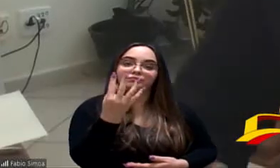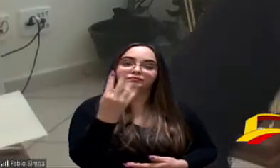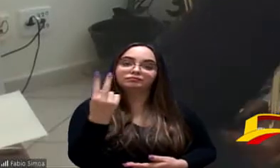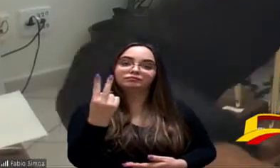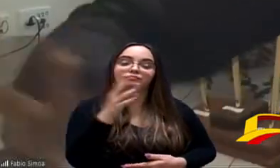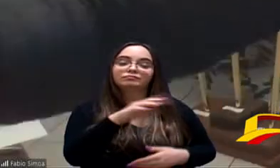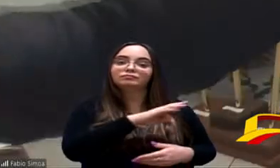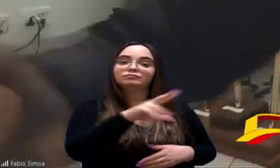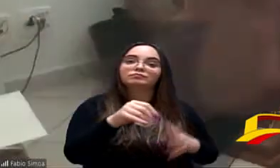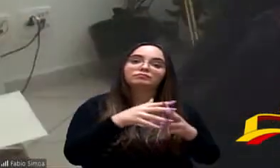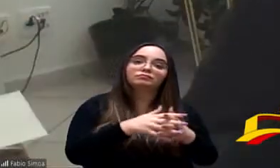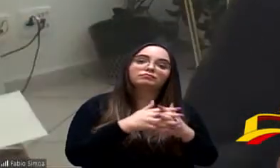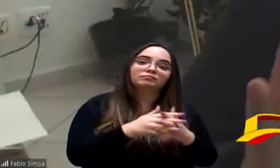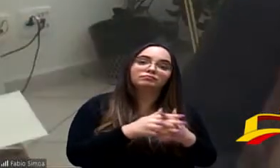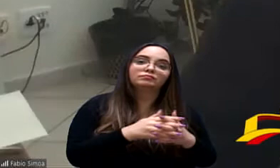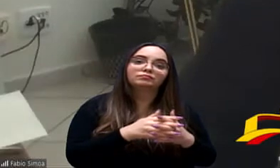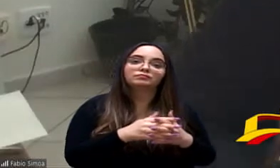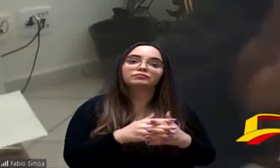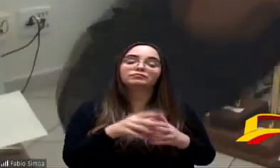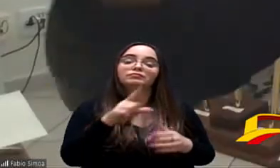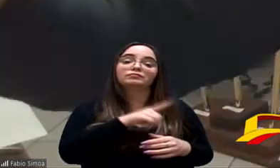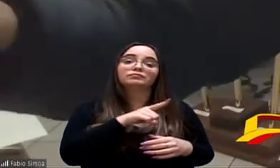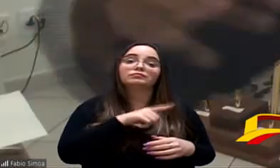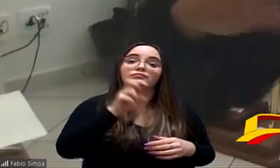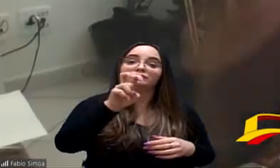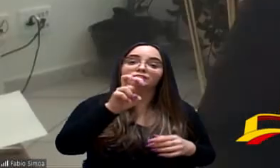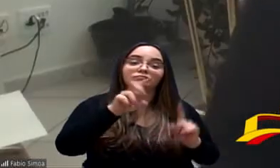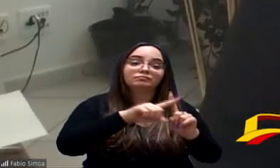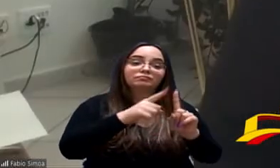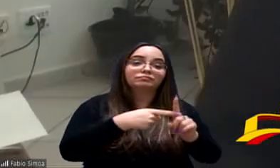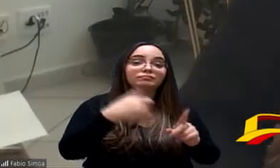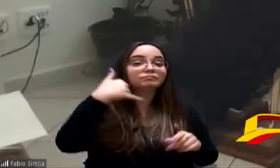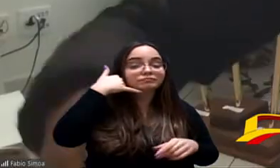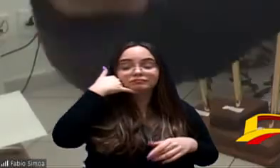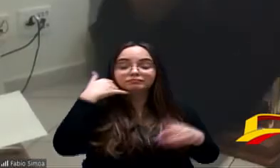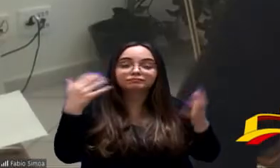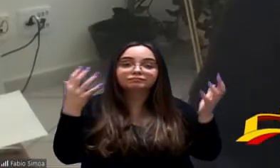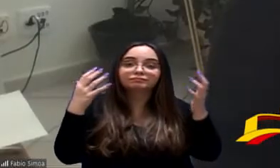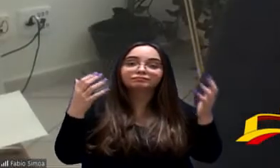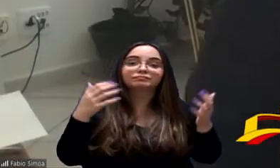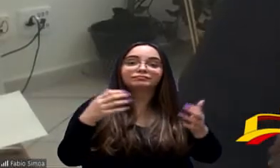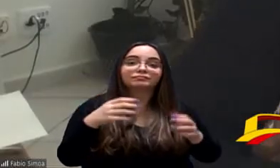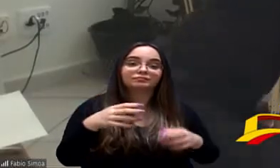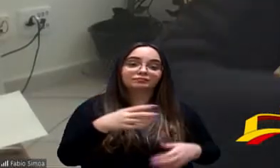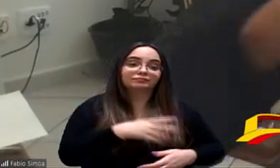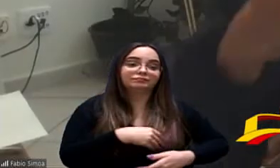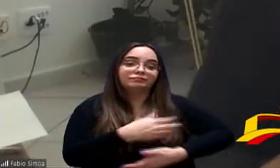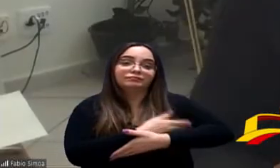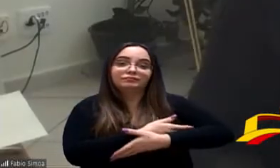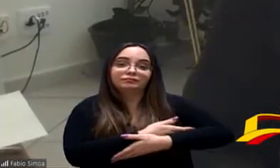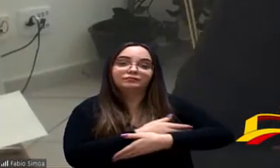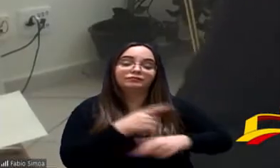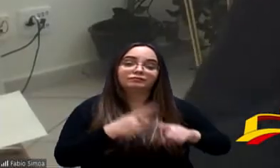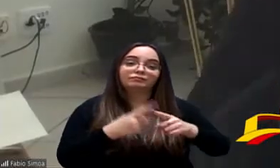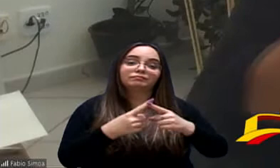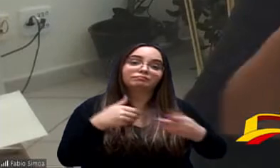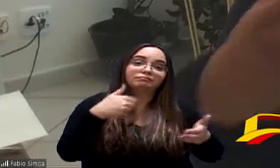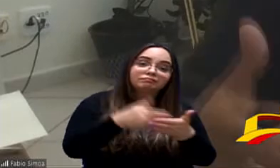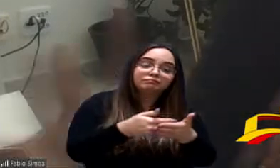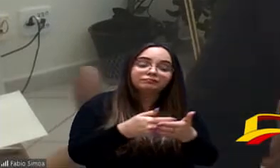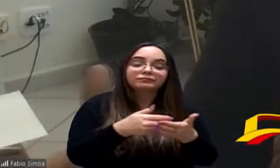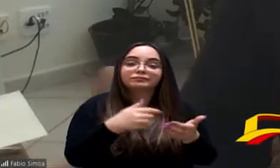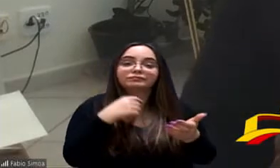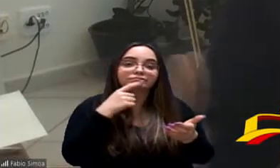mundo confuso. Estou com 5 gestantes que estão ligando lá com a criança no colo e não pode tomar vacina, porque foi em cima da hora. Então a gente